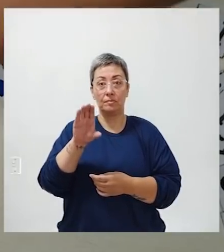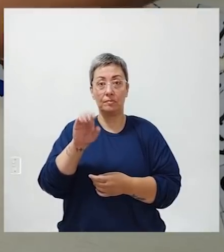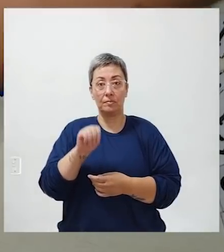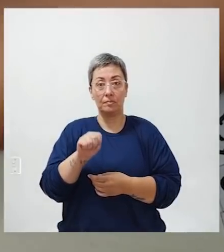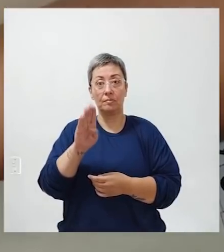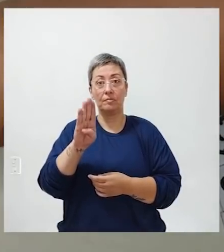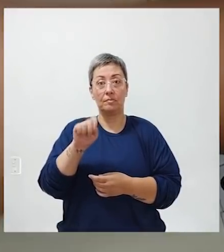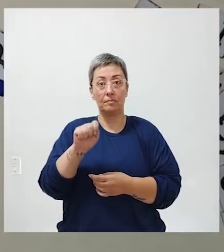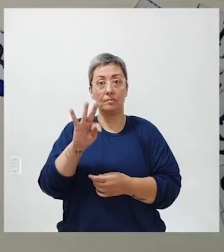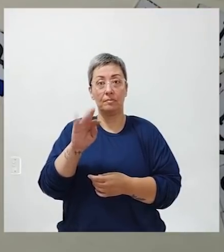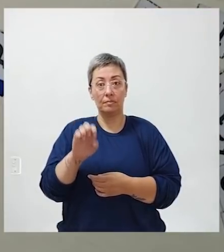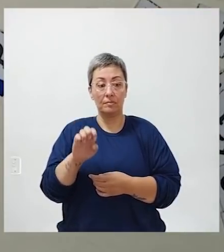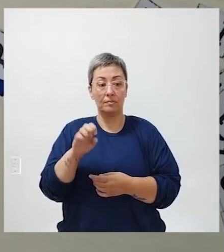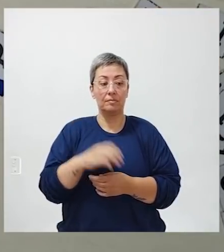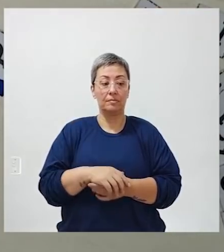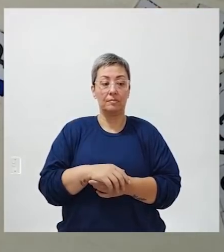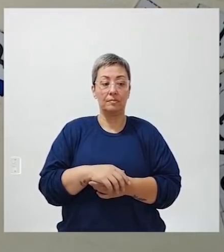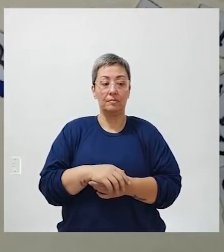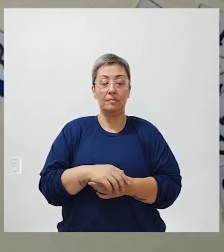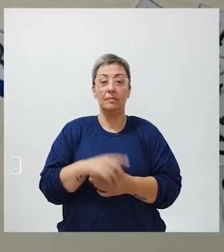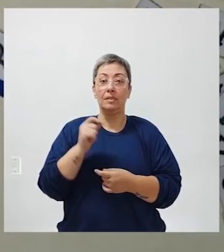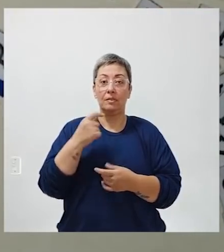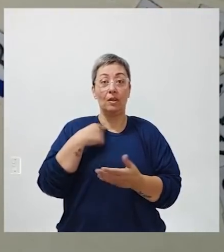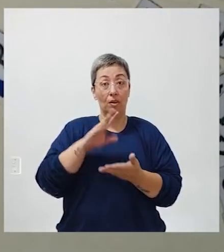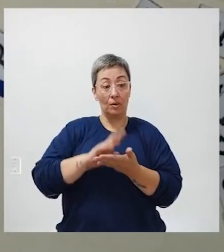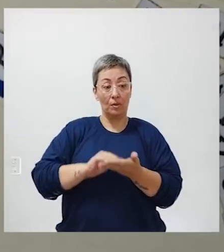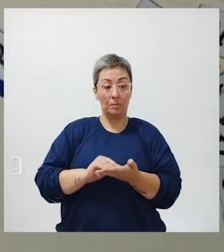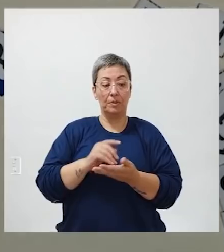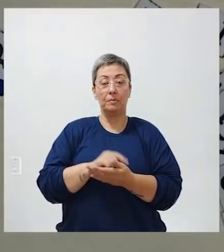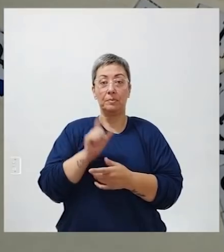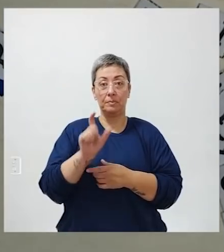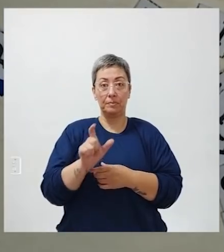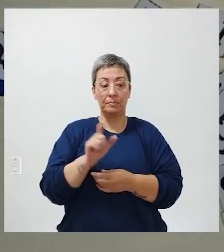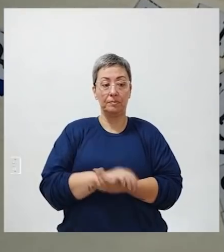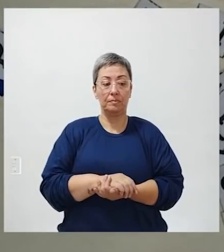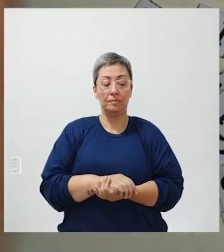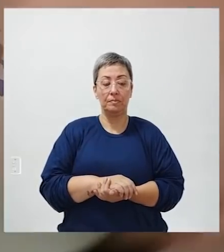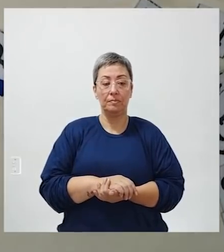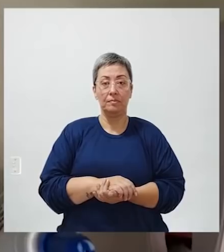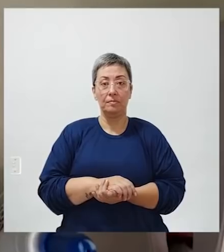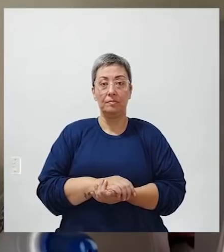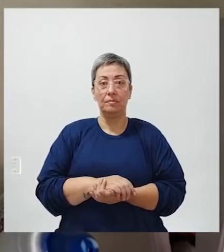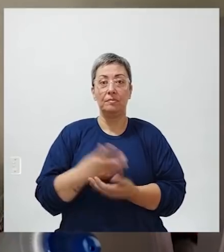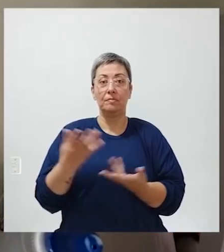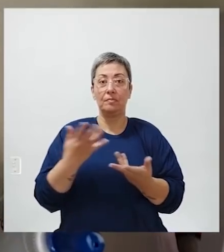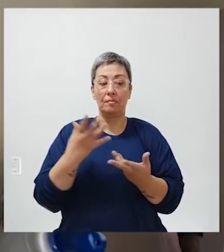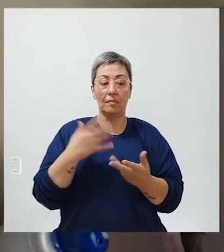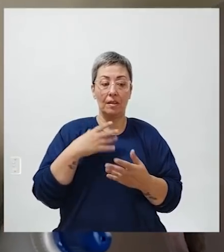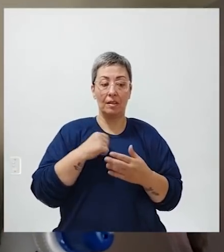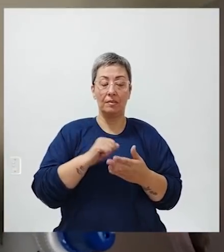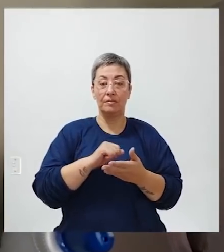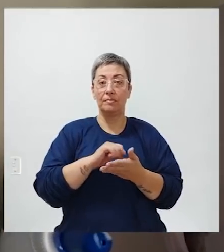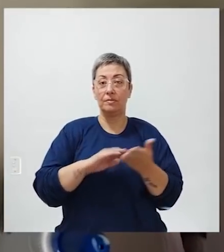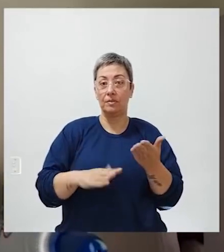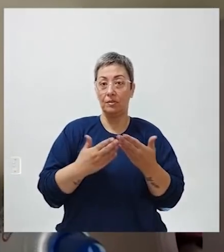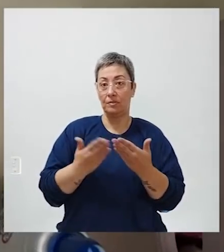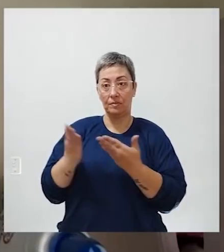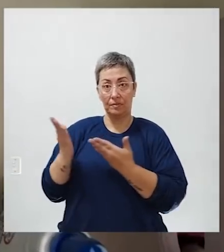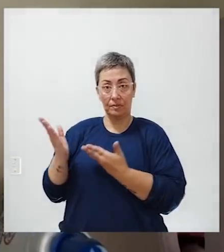Soco bat, vai, agora copia a palavrinha, vai. E a nossa